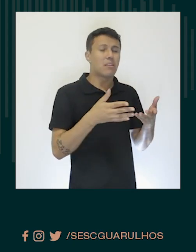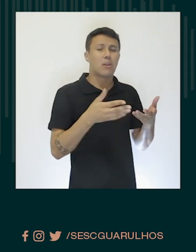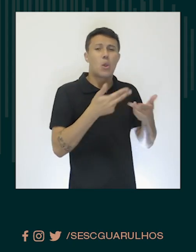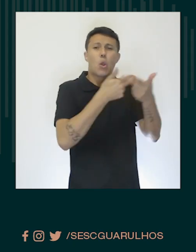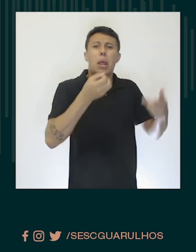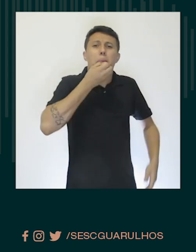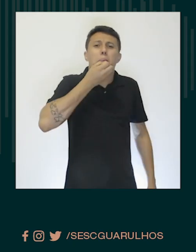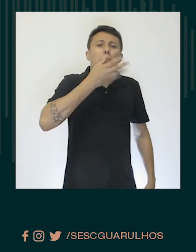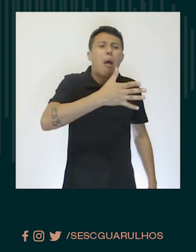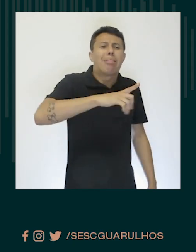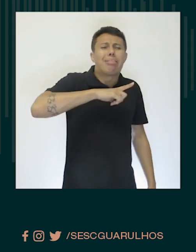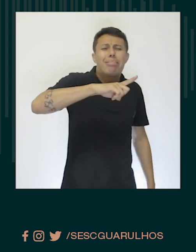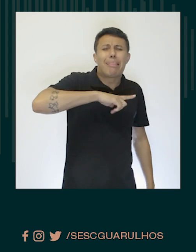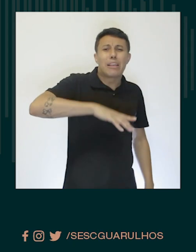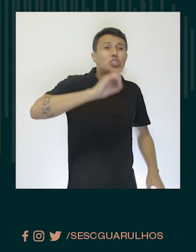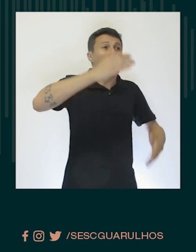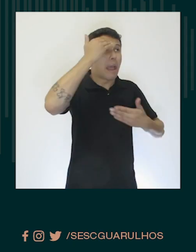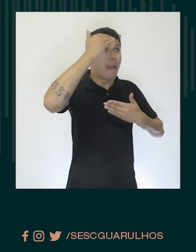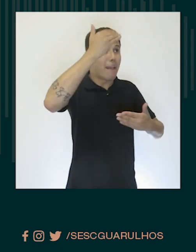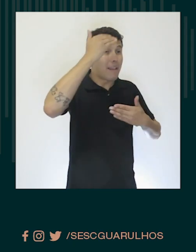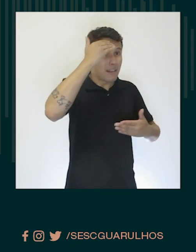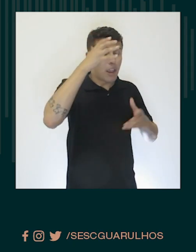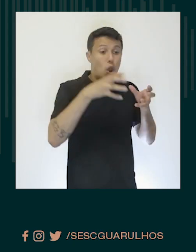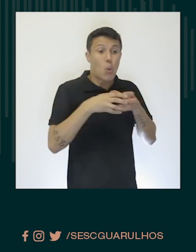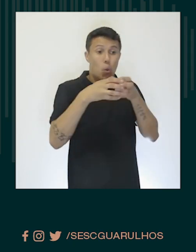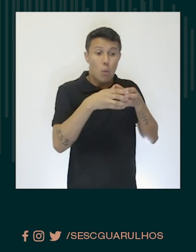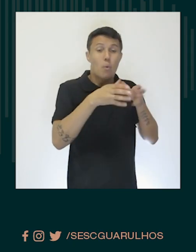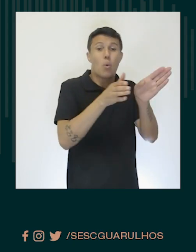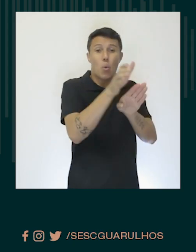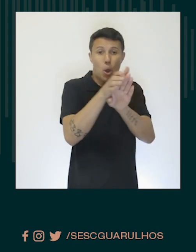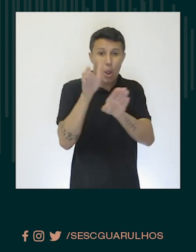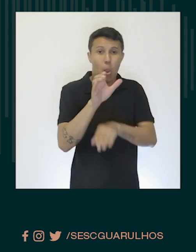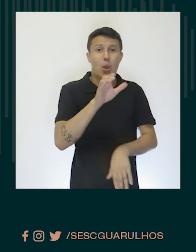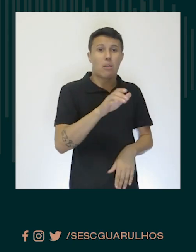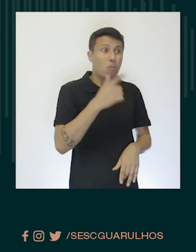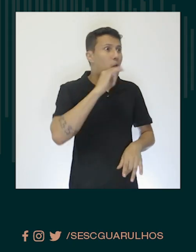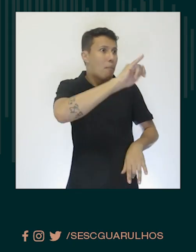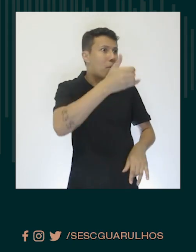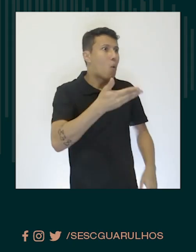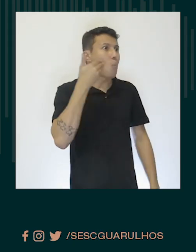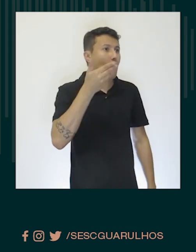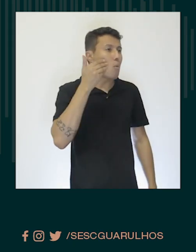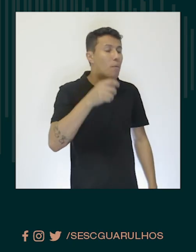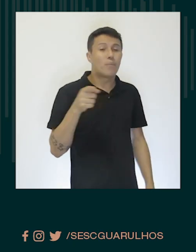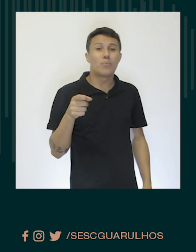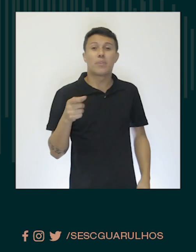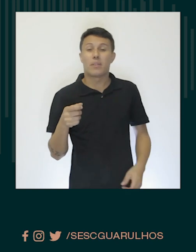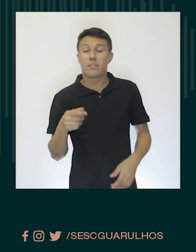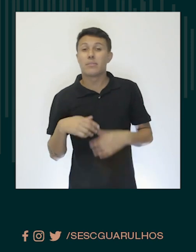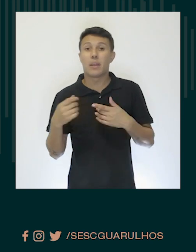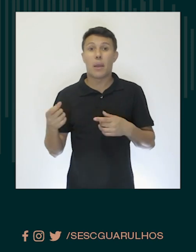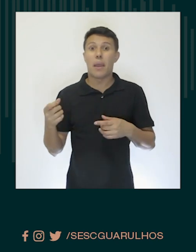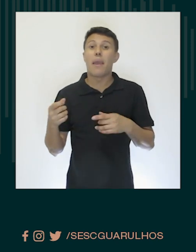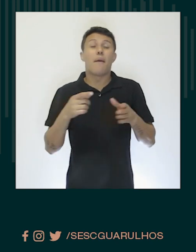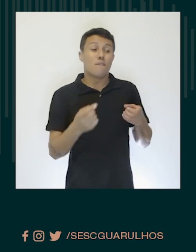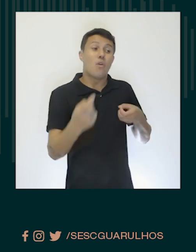mas com tanta coisa boa aí, só tenho a agradecer essa curadoria, que até eu vou fazer bom uso disso. Voltando na pergunta